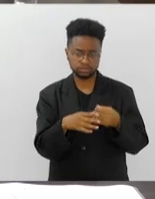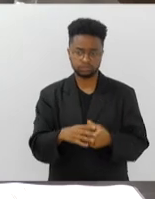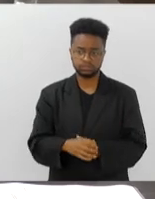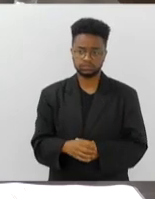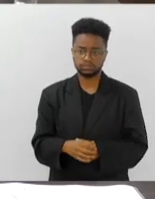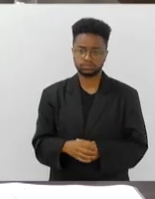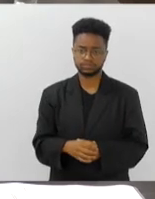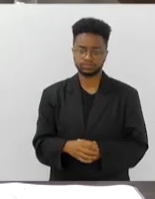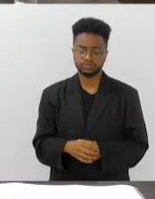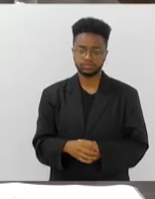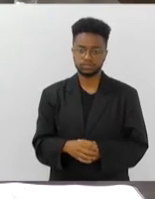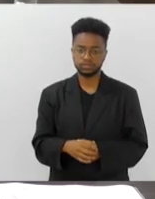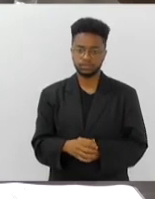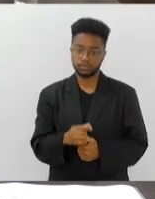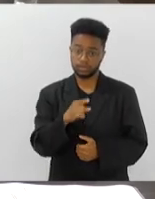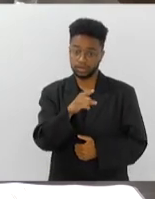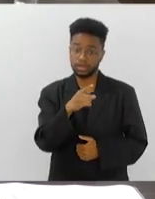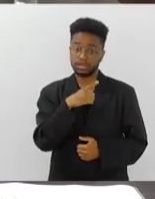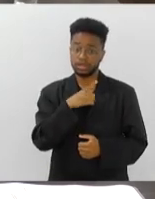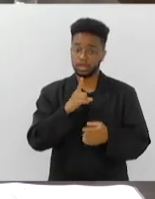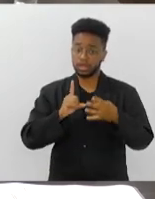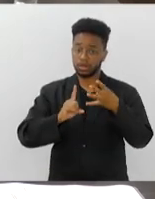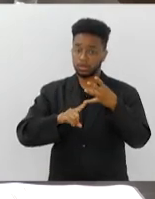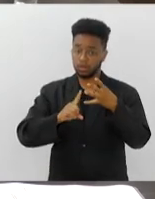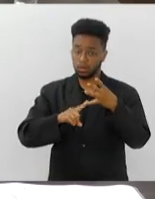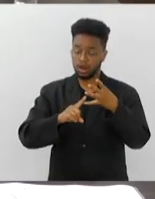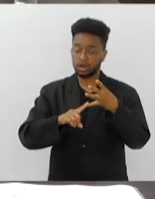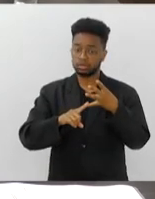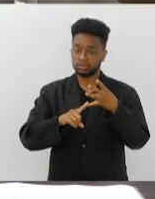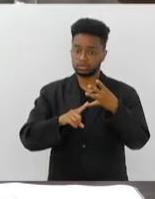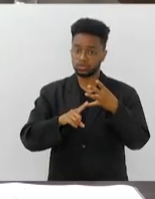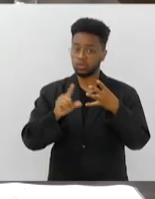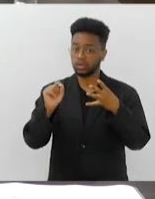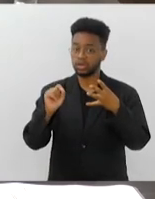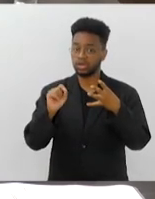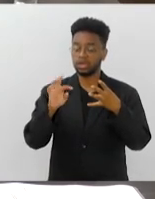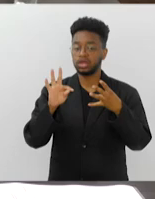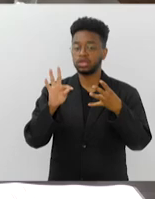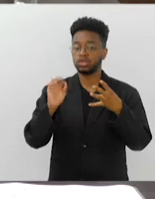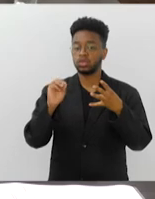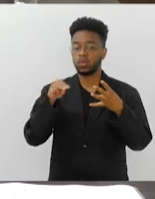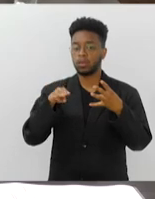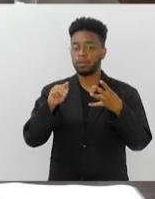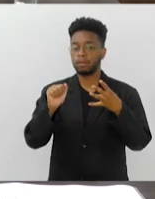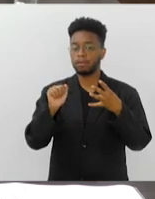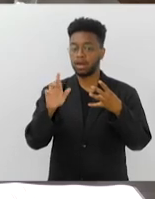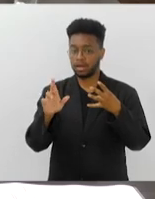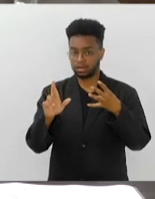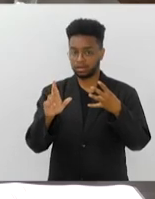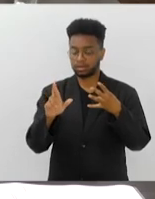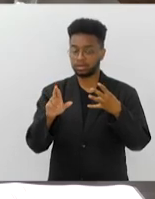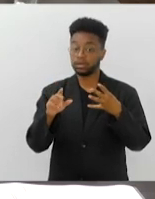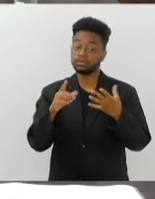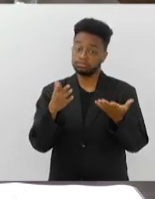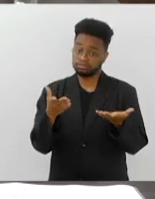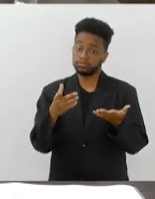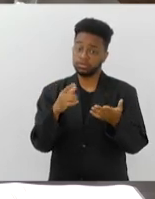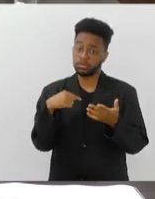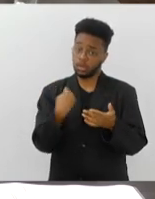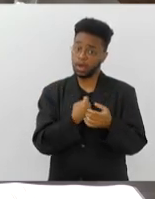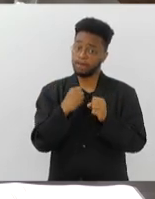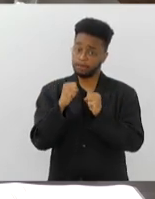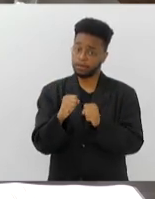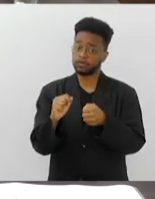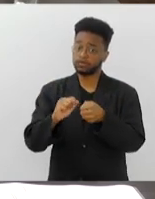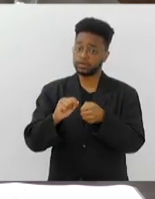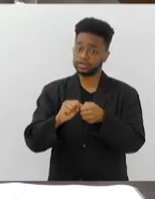ainda teria um quarto, um quarta vertente, que é o tombamento. que também temos competência de fazer. Sim. E esse sim também gera.